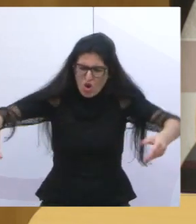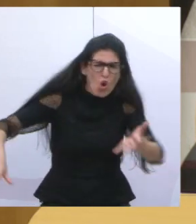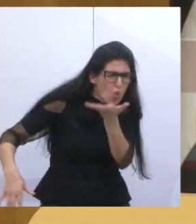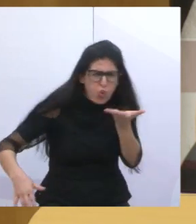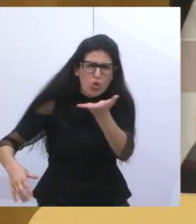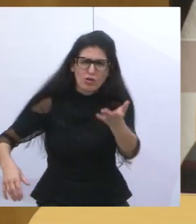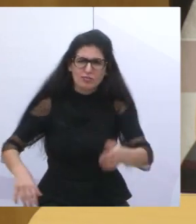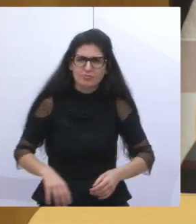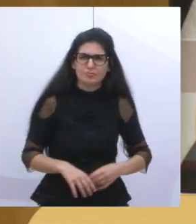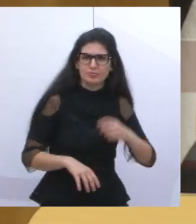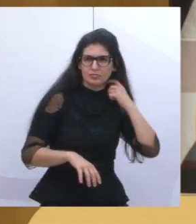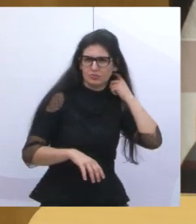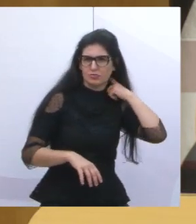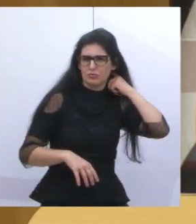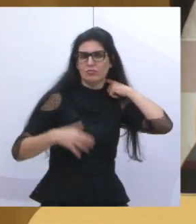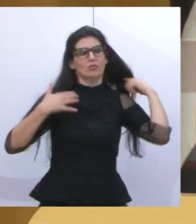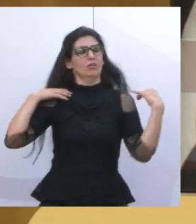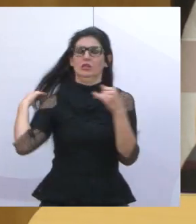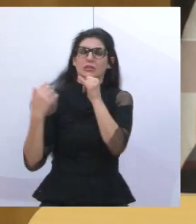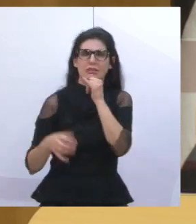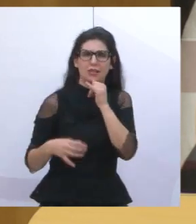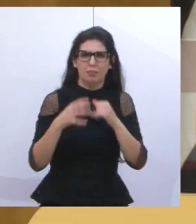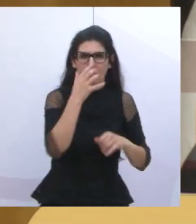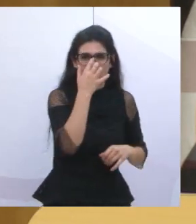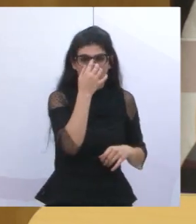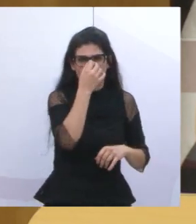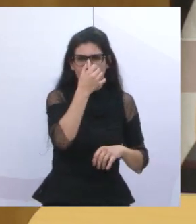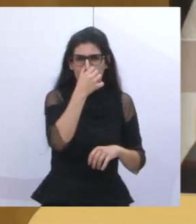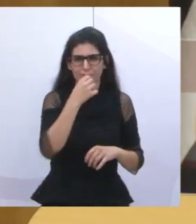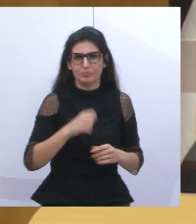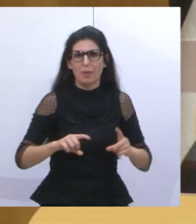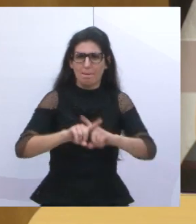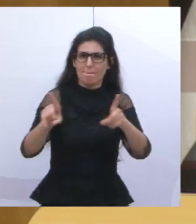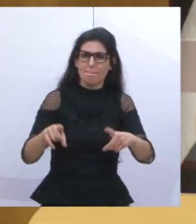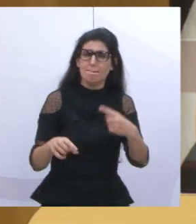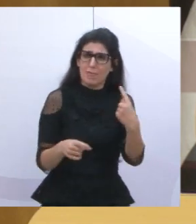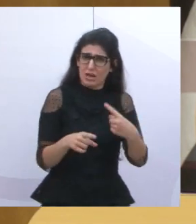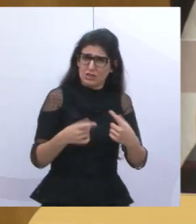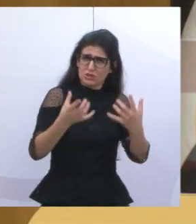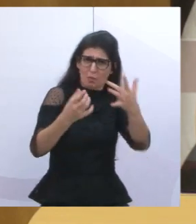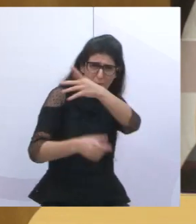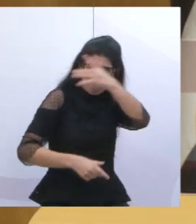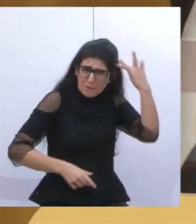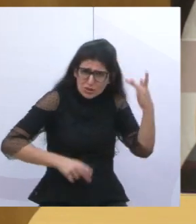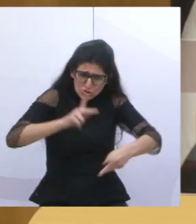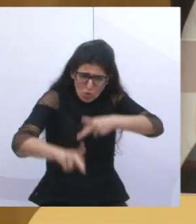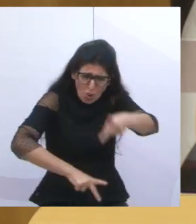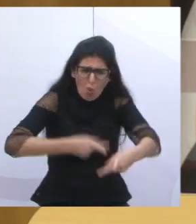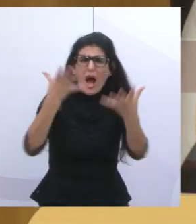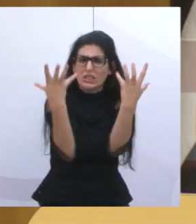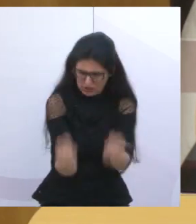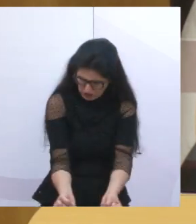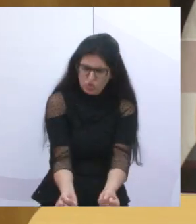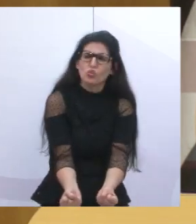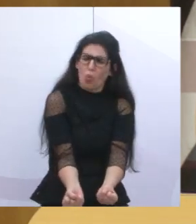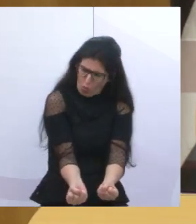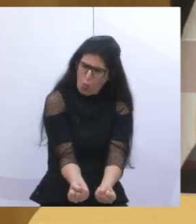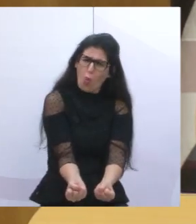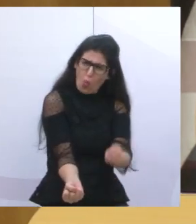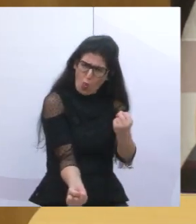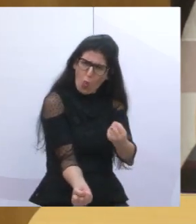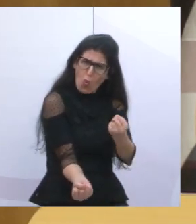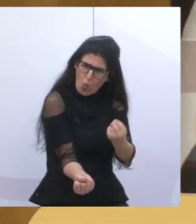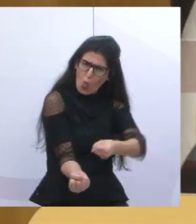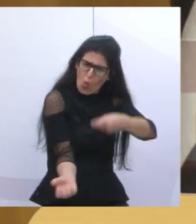empresa. Isso foi uma manifestação da própria população que aceitou essa parceria. E aí, eu também